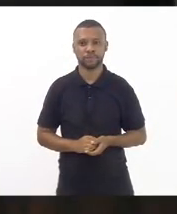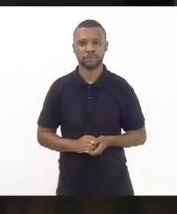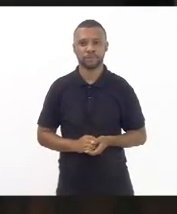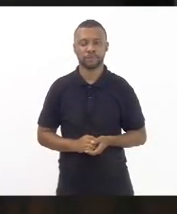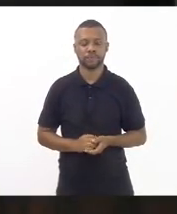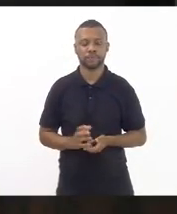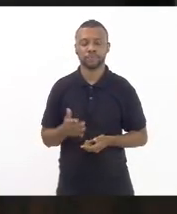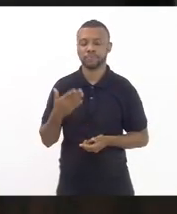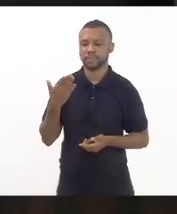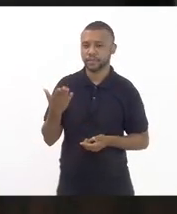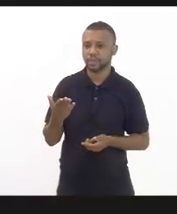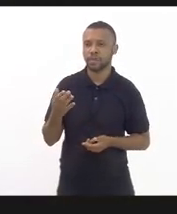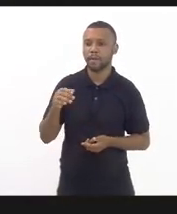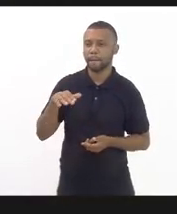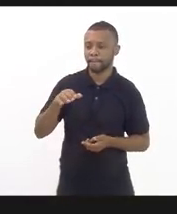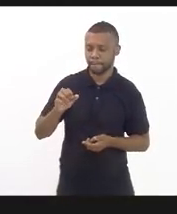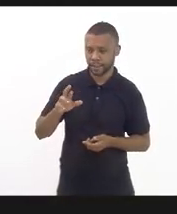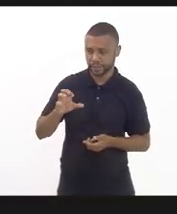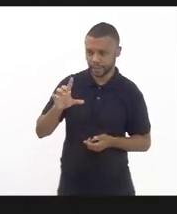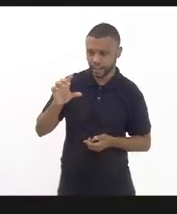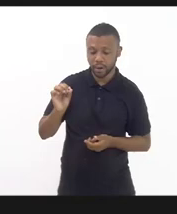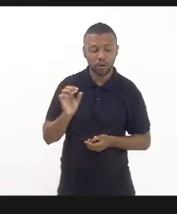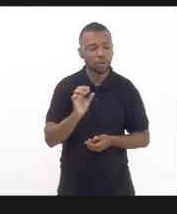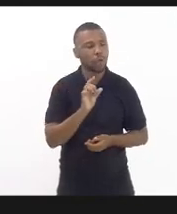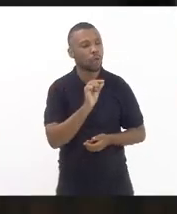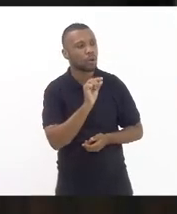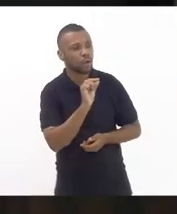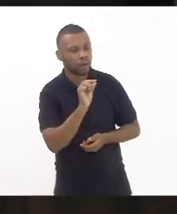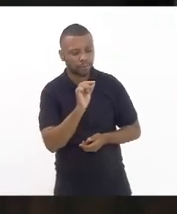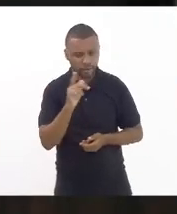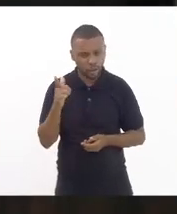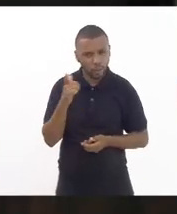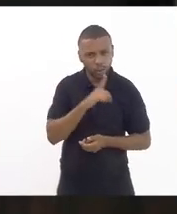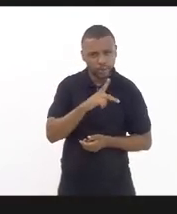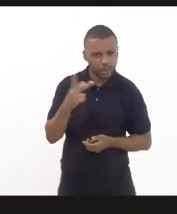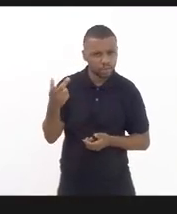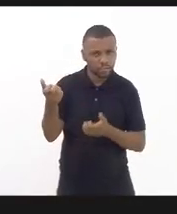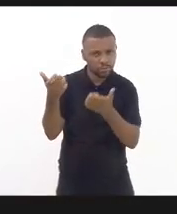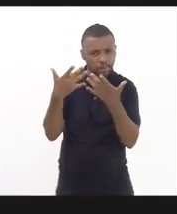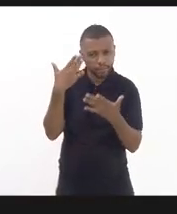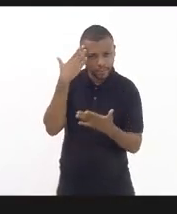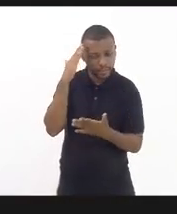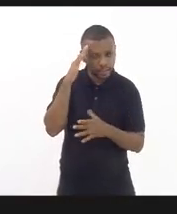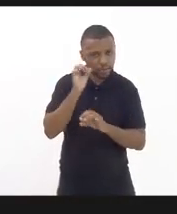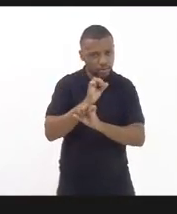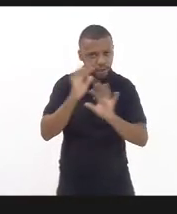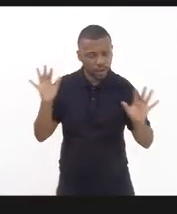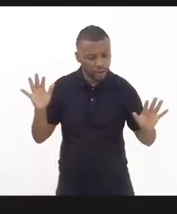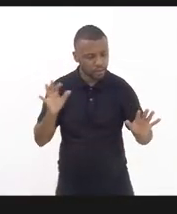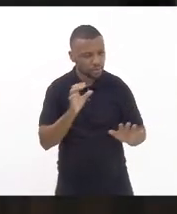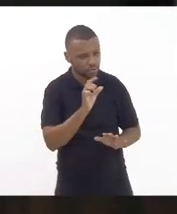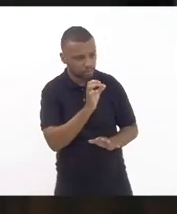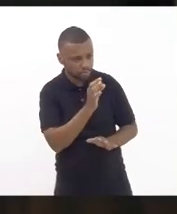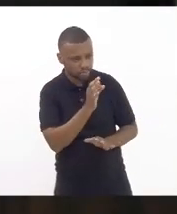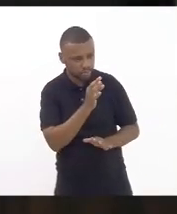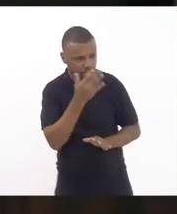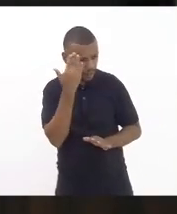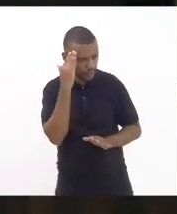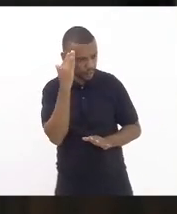Marcelo. Oi, presidente. Ouviu? Oi, presidente, tá me ouvindo? Sim.